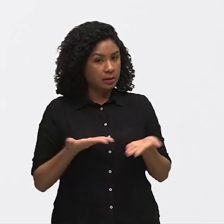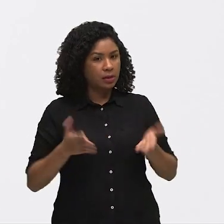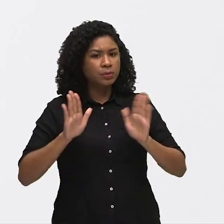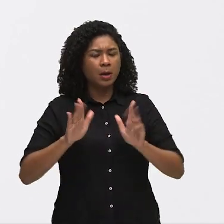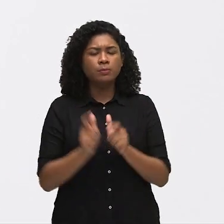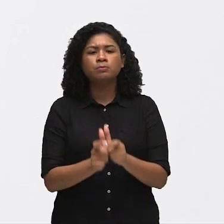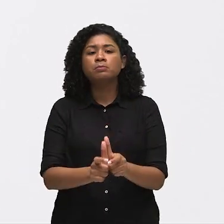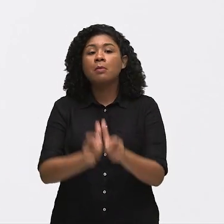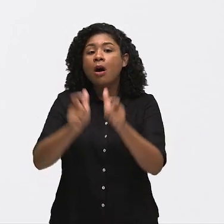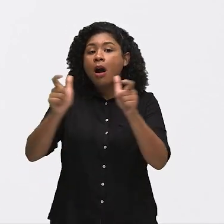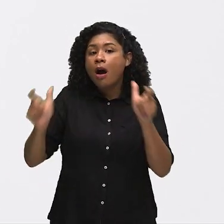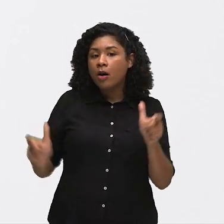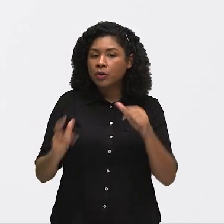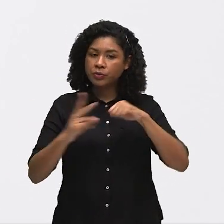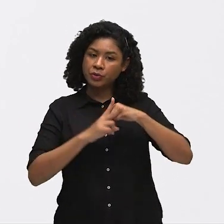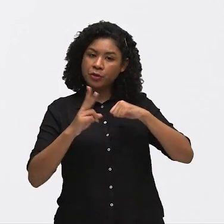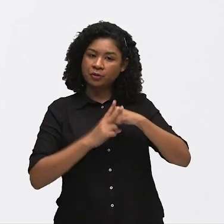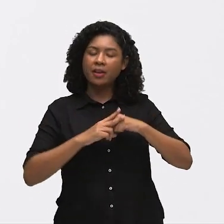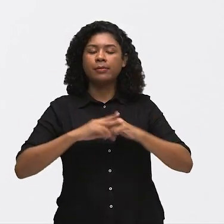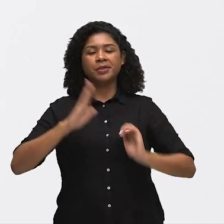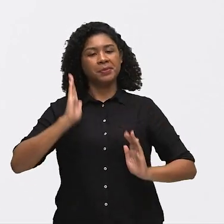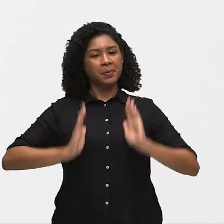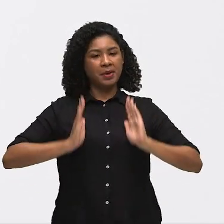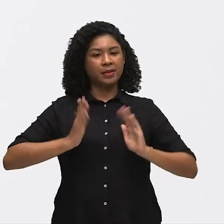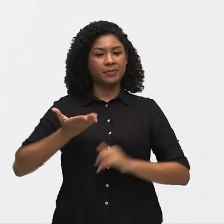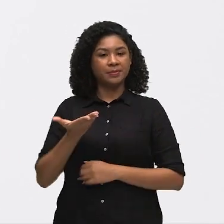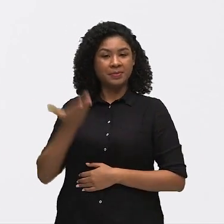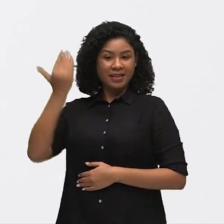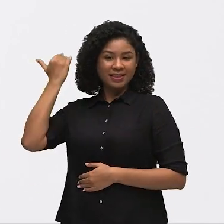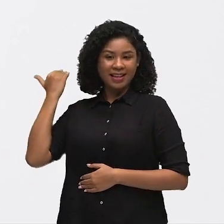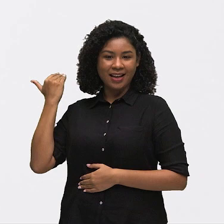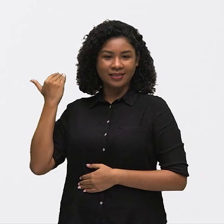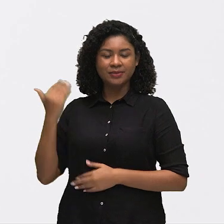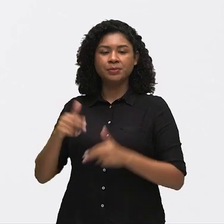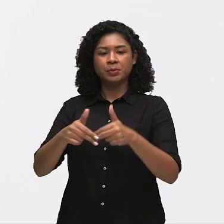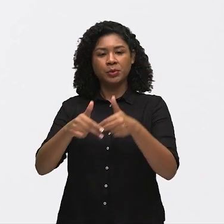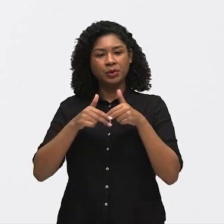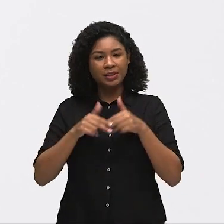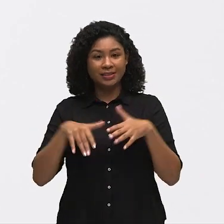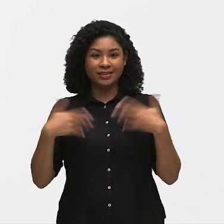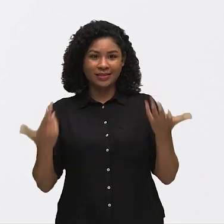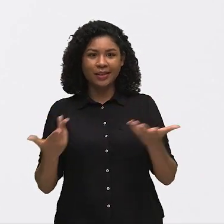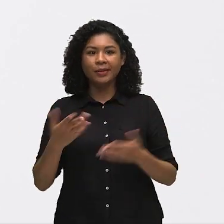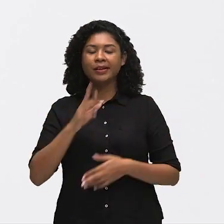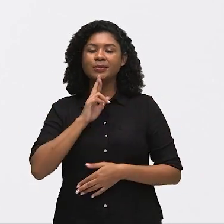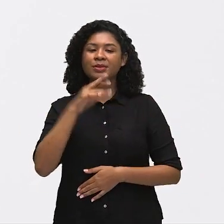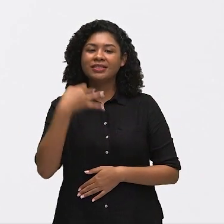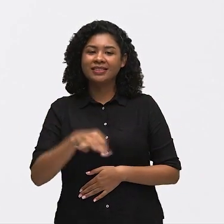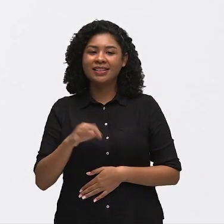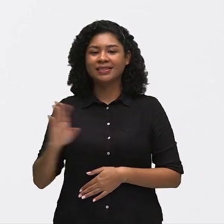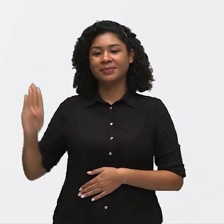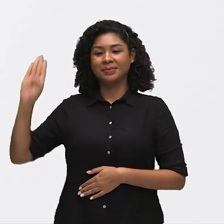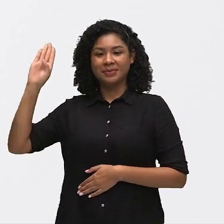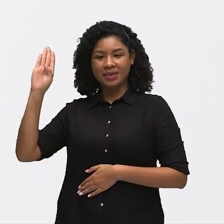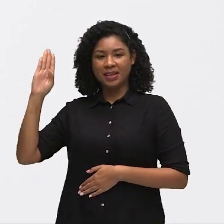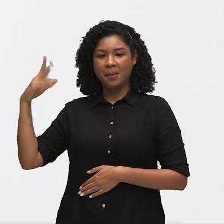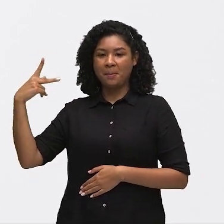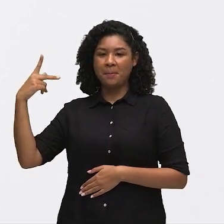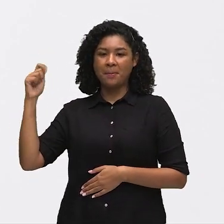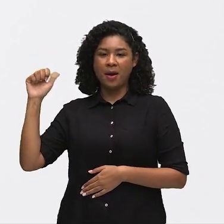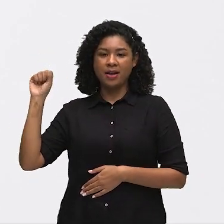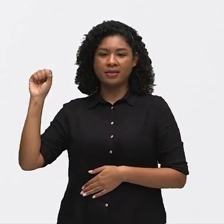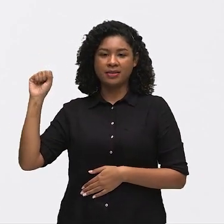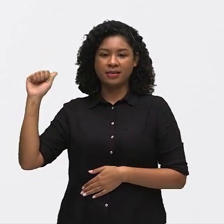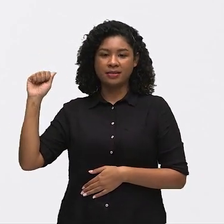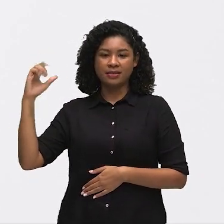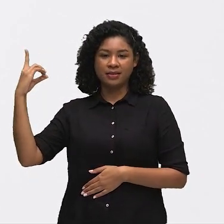do pretérito, né? Do passado que predomina. Então, vou marcar a alternativa B, que é passado,